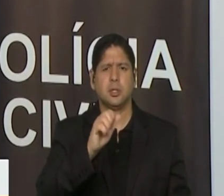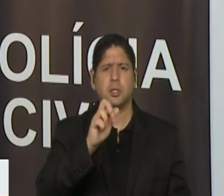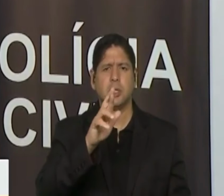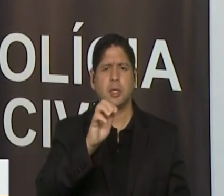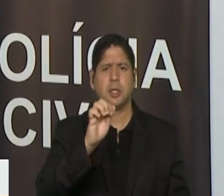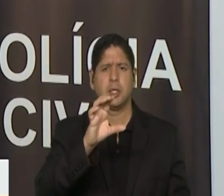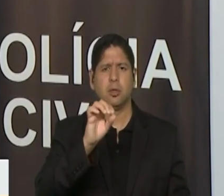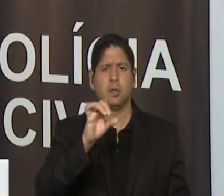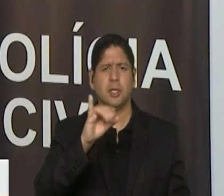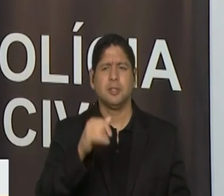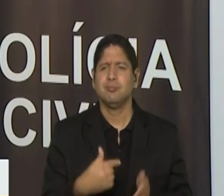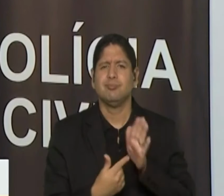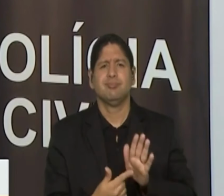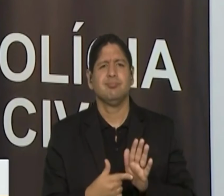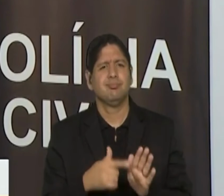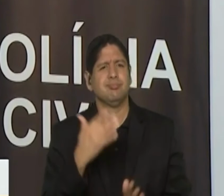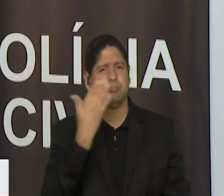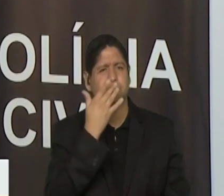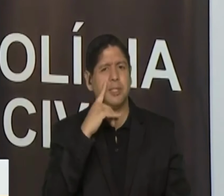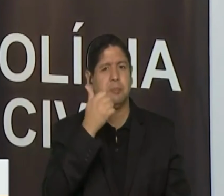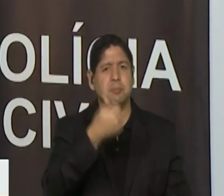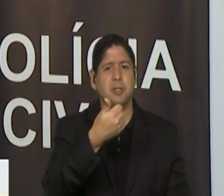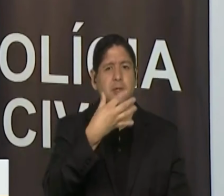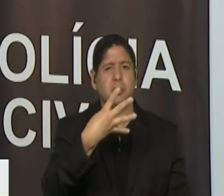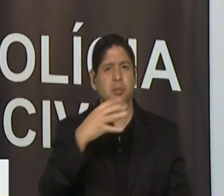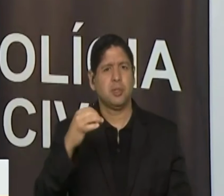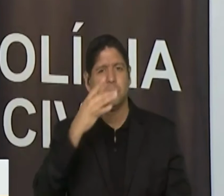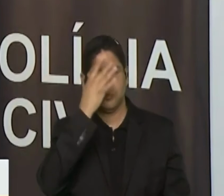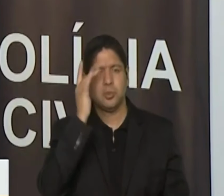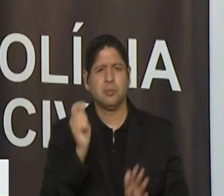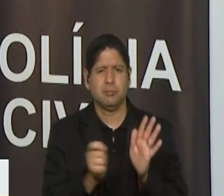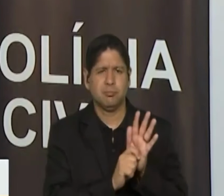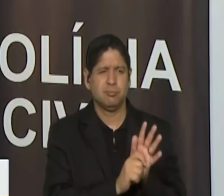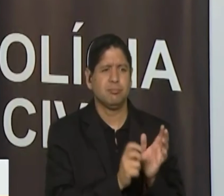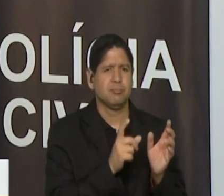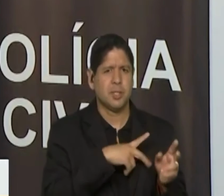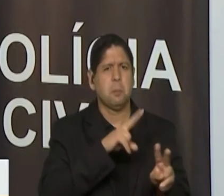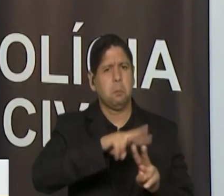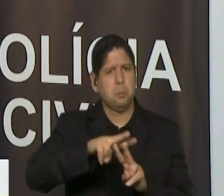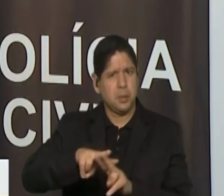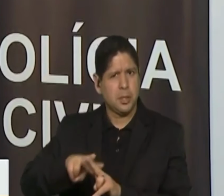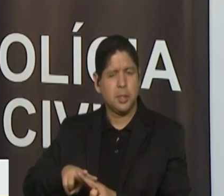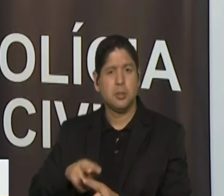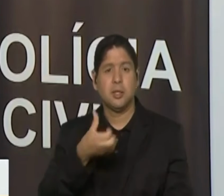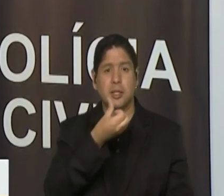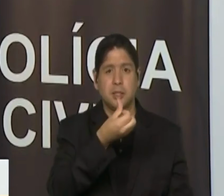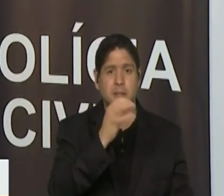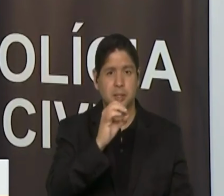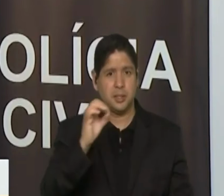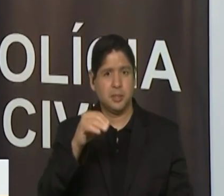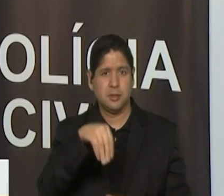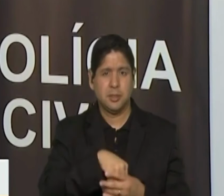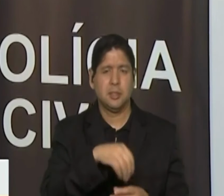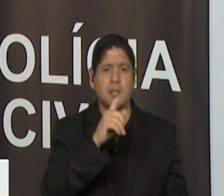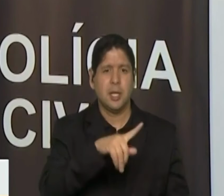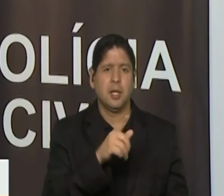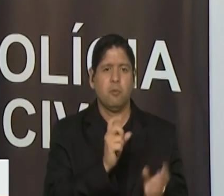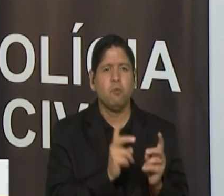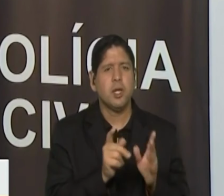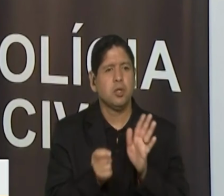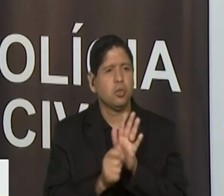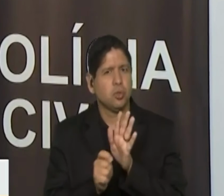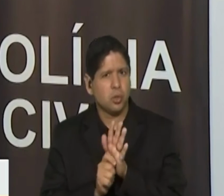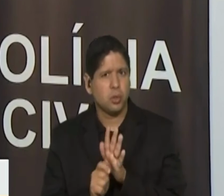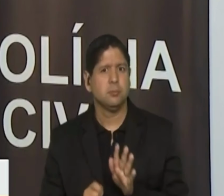não mostram muito isso. 1.400 criminosos foram presos, 600 deles são traficantes